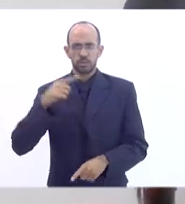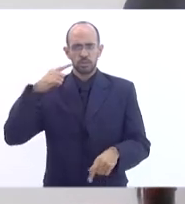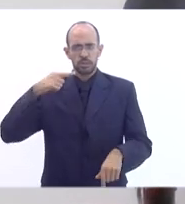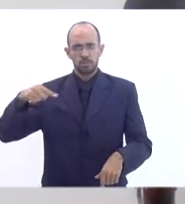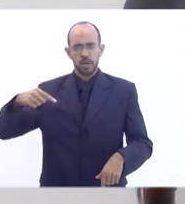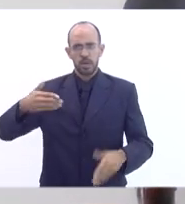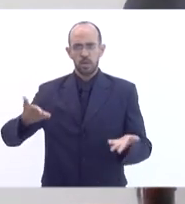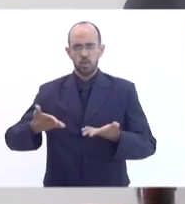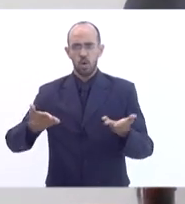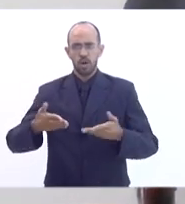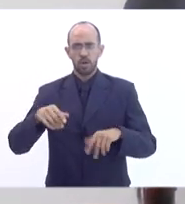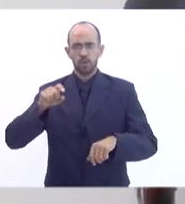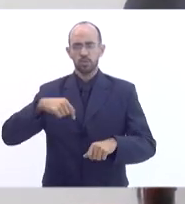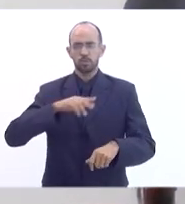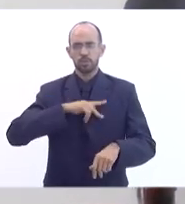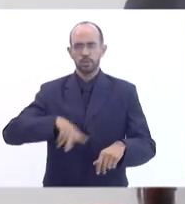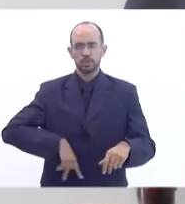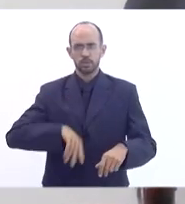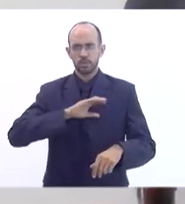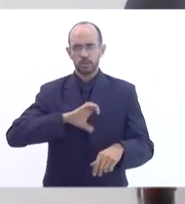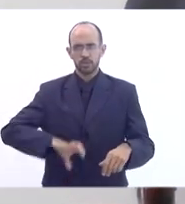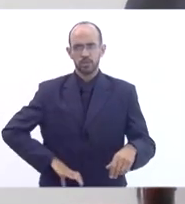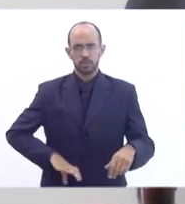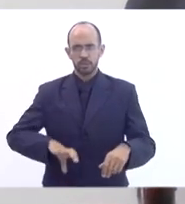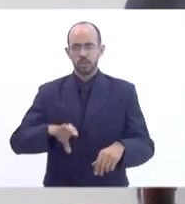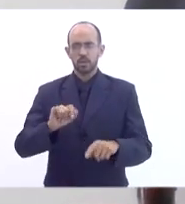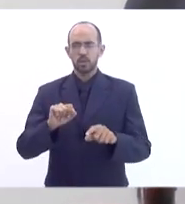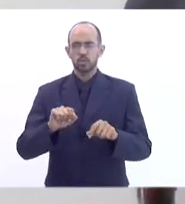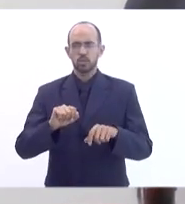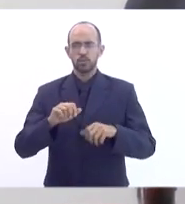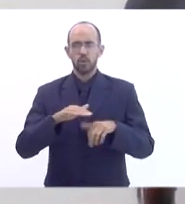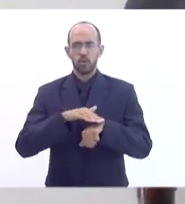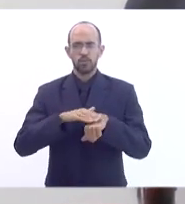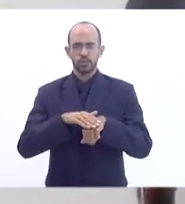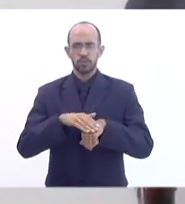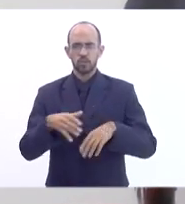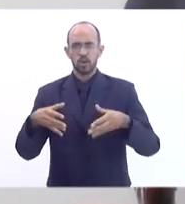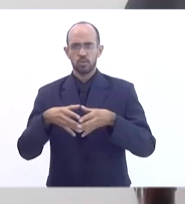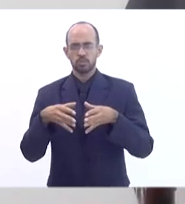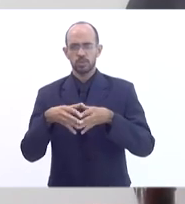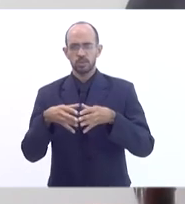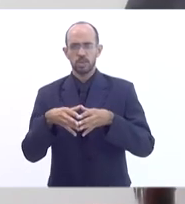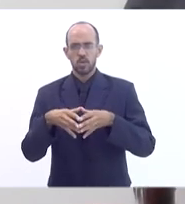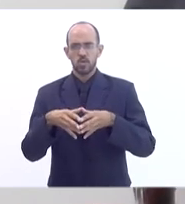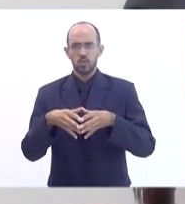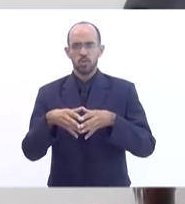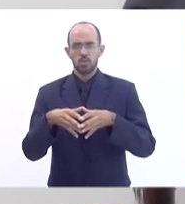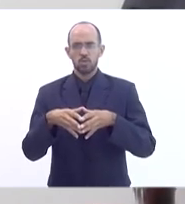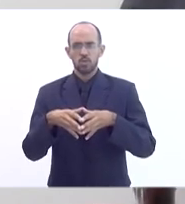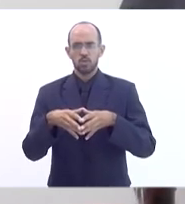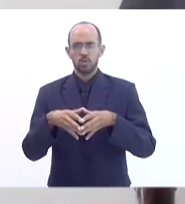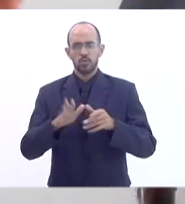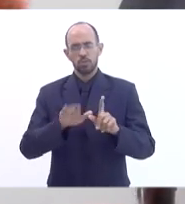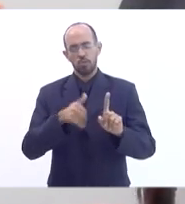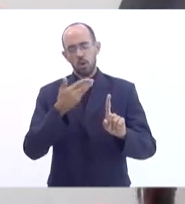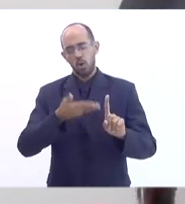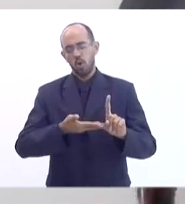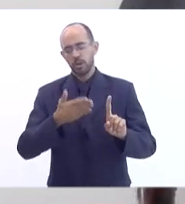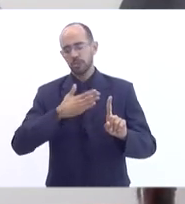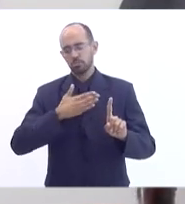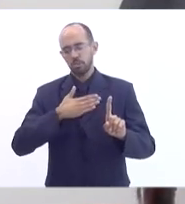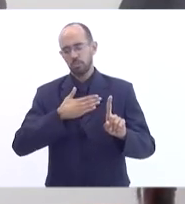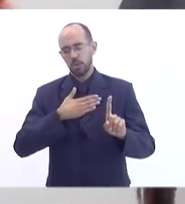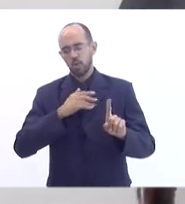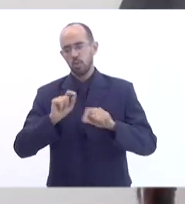Presidente André Ceciliano sei conversando com a comissão e aqui fica o meu o meu reconhecimento